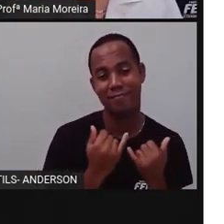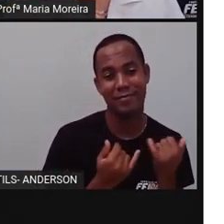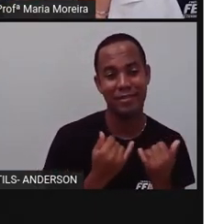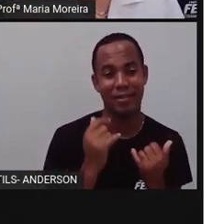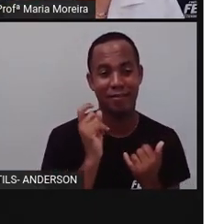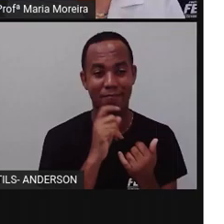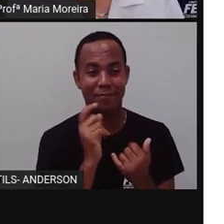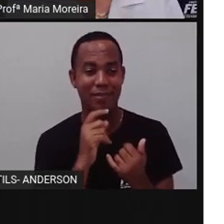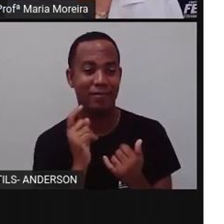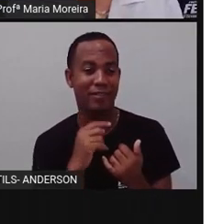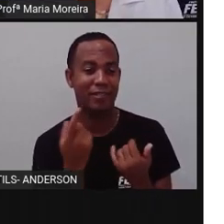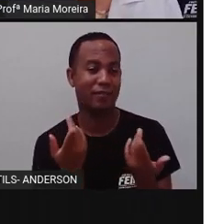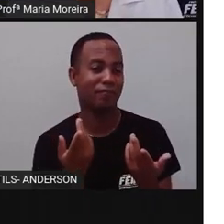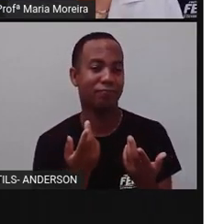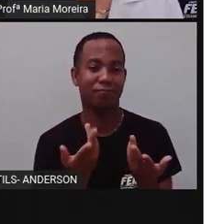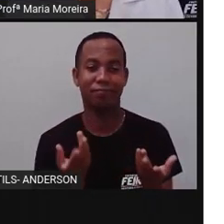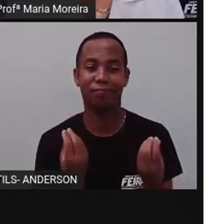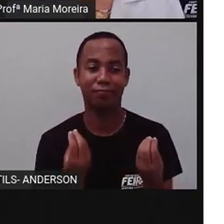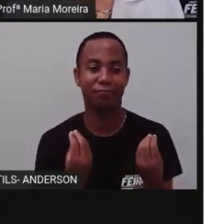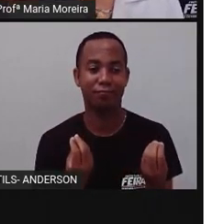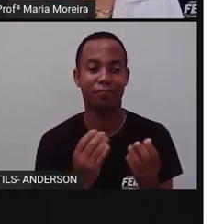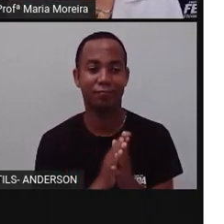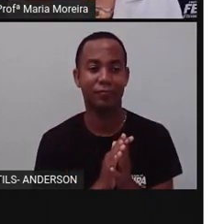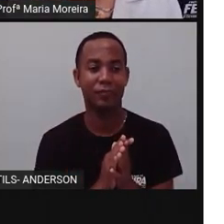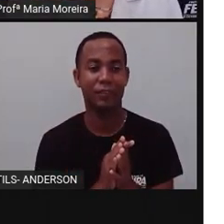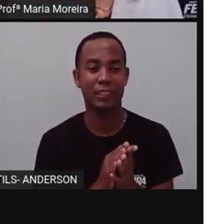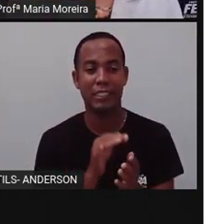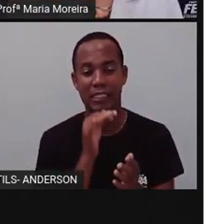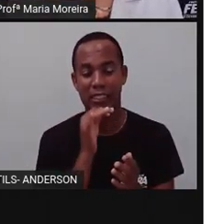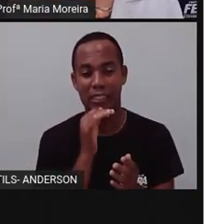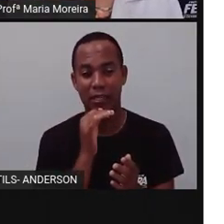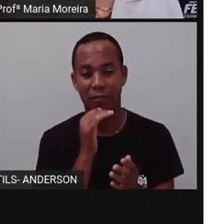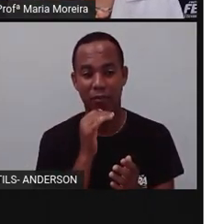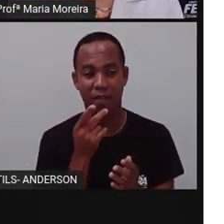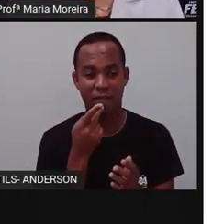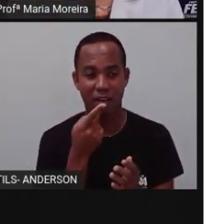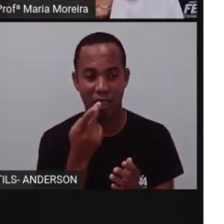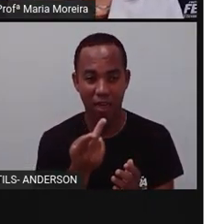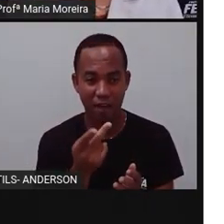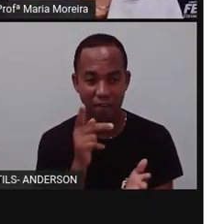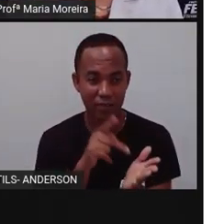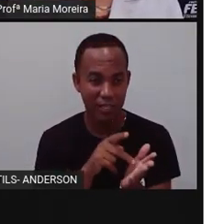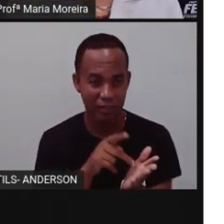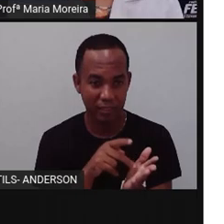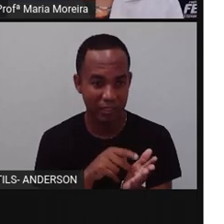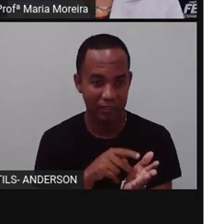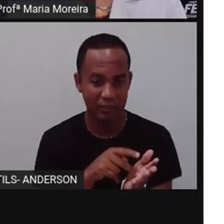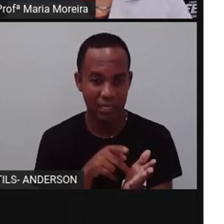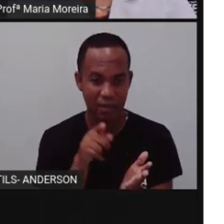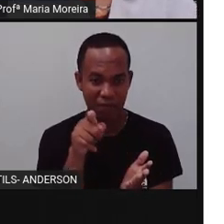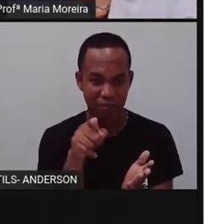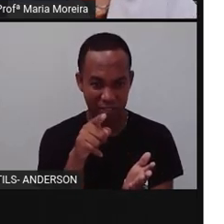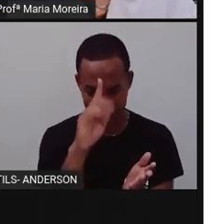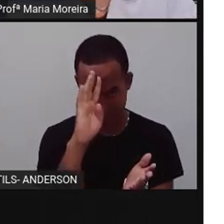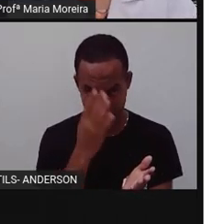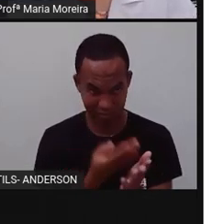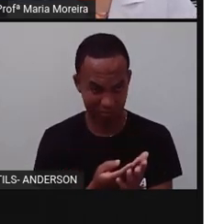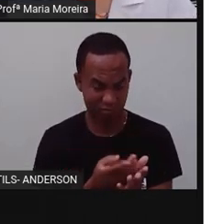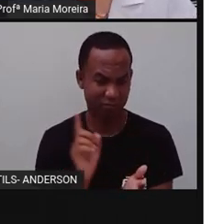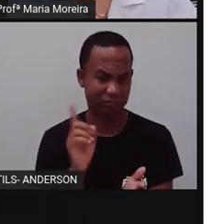mentindo, fazendo pegadinhas e brincadeiras. Então, quando ele decidiu contar a verdade, ninguém acreditou.